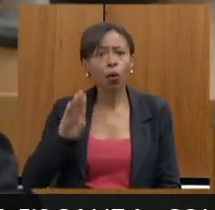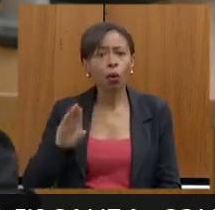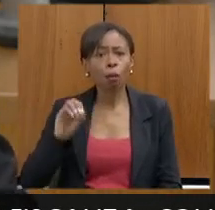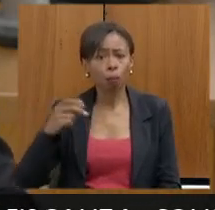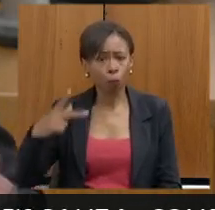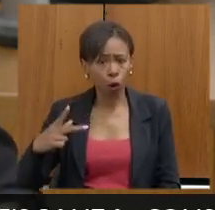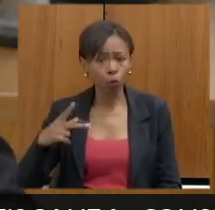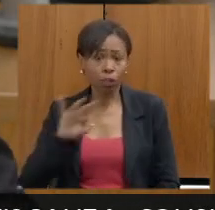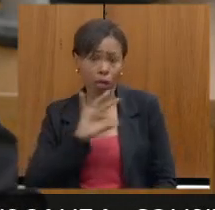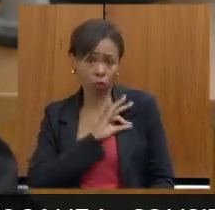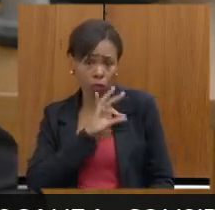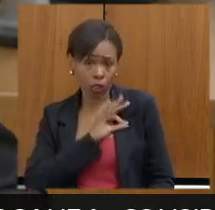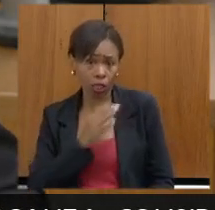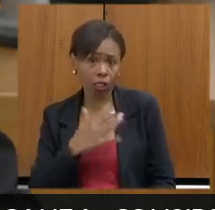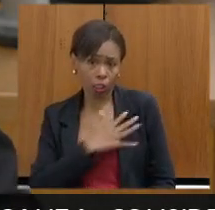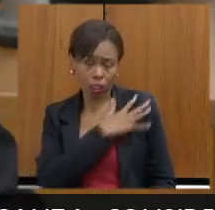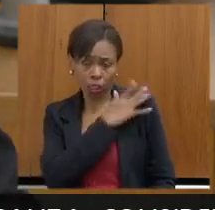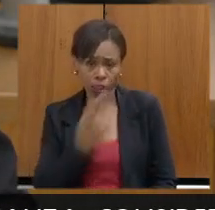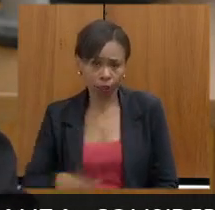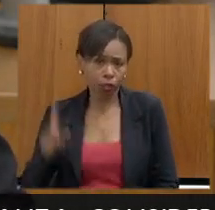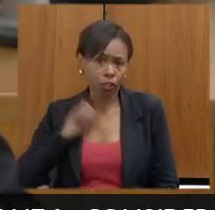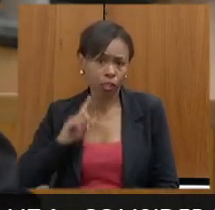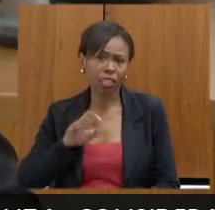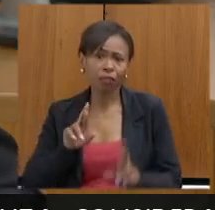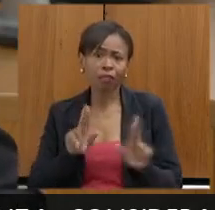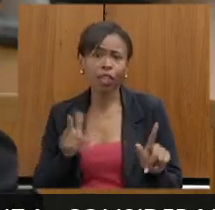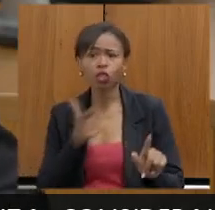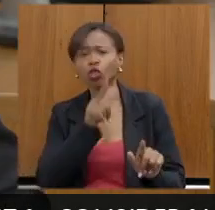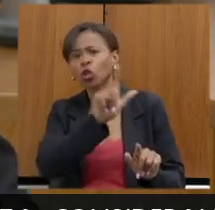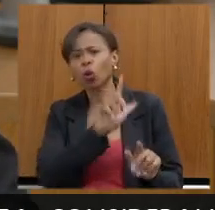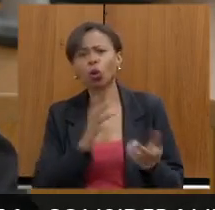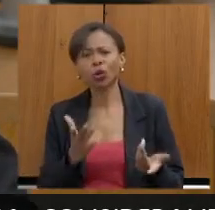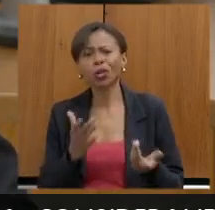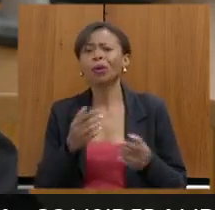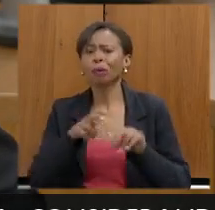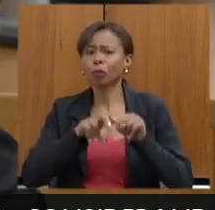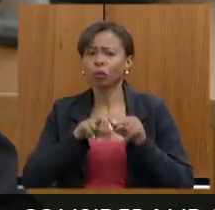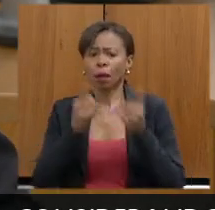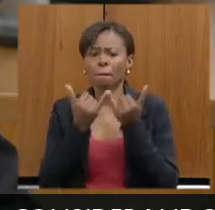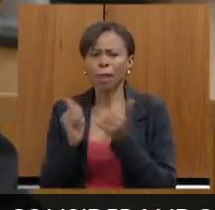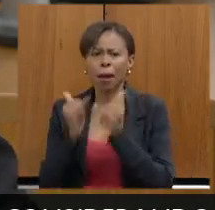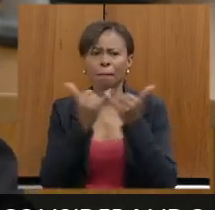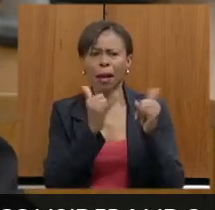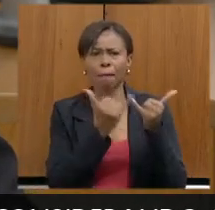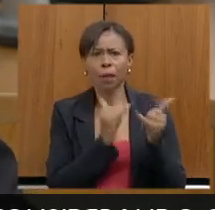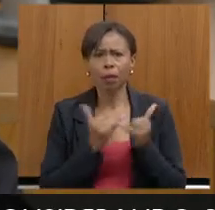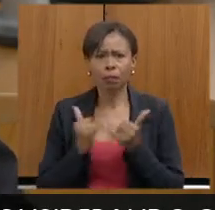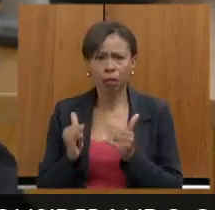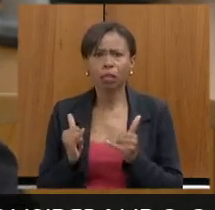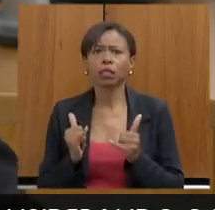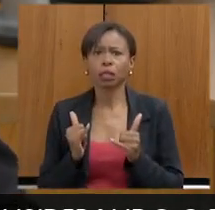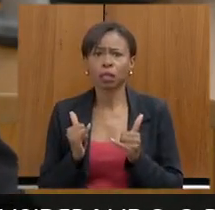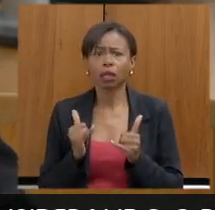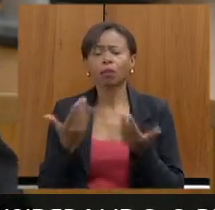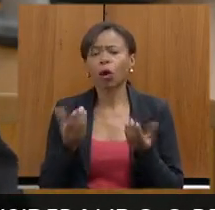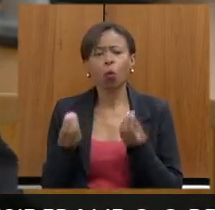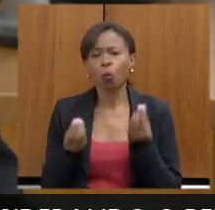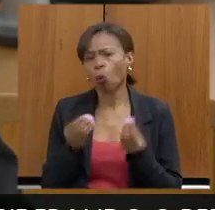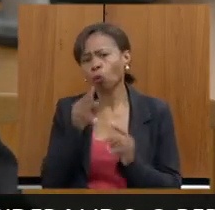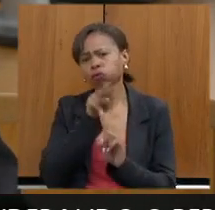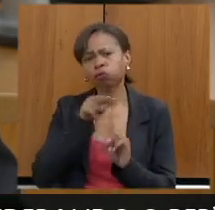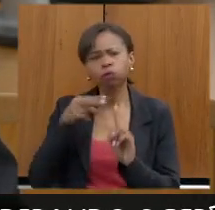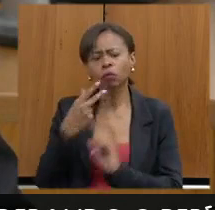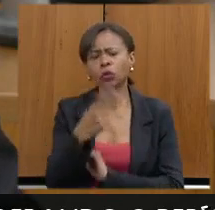que se diferencia um pouco dos demais e está gerando algumas conflitos com os cactos está Gostaria de saber também como é que tá a ver a